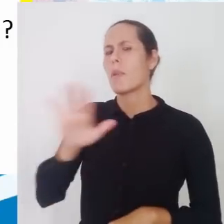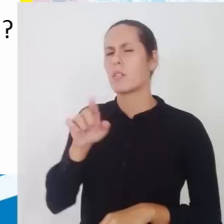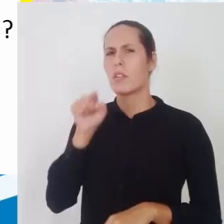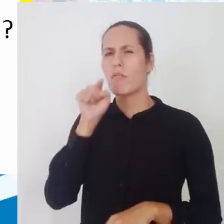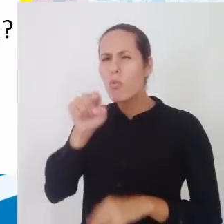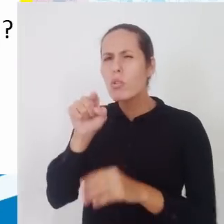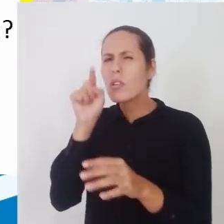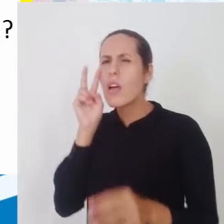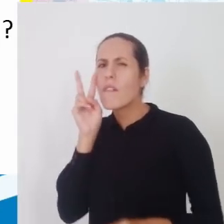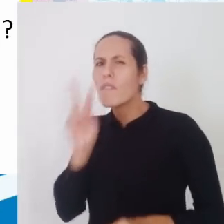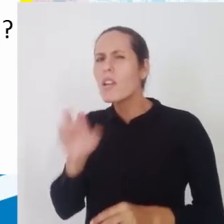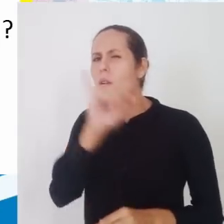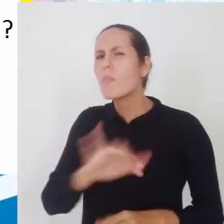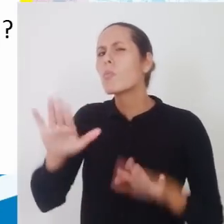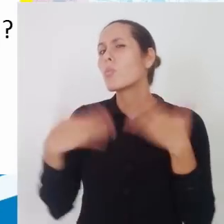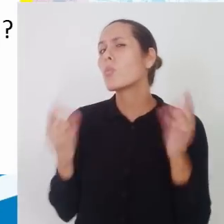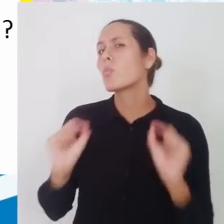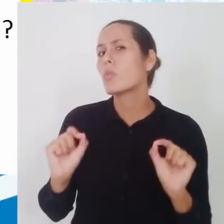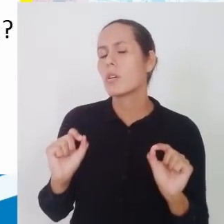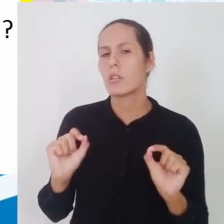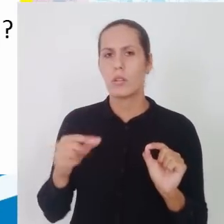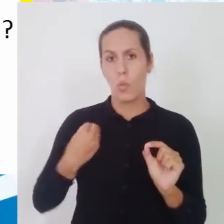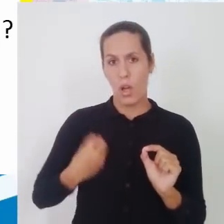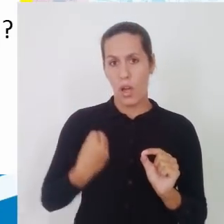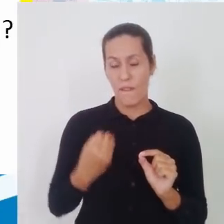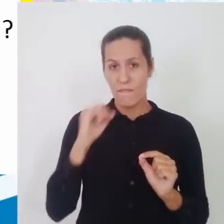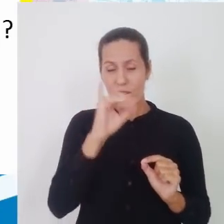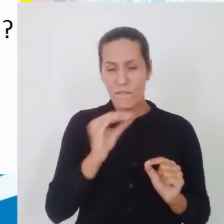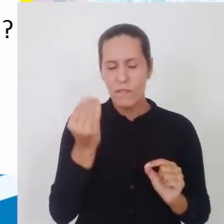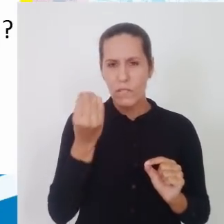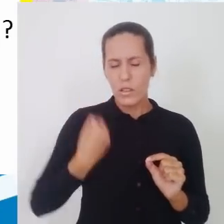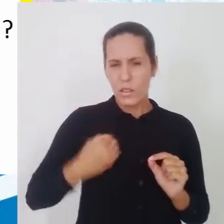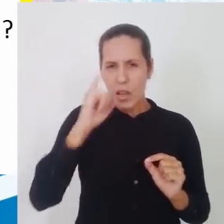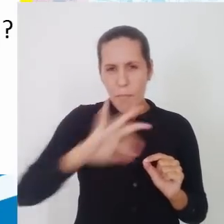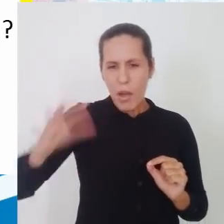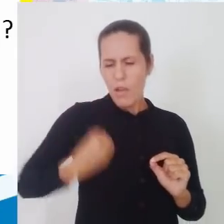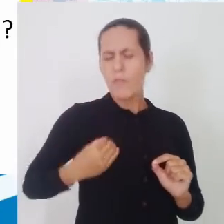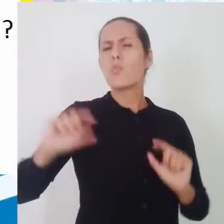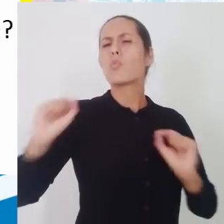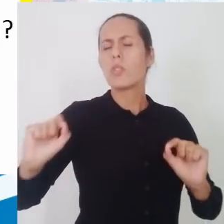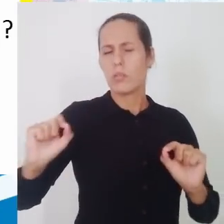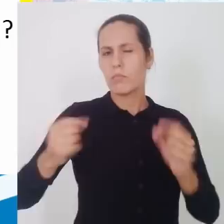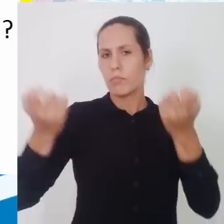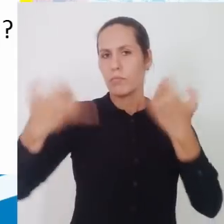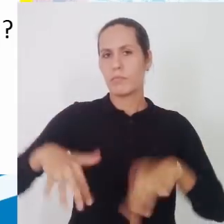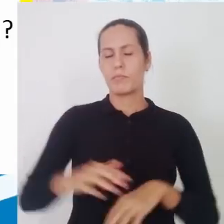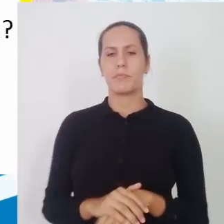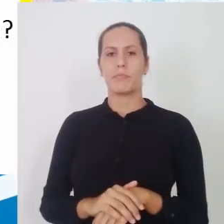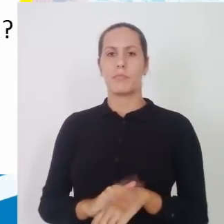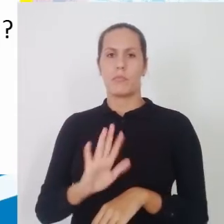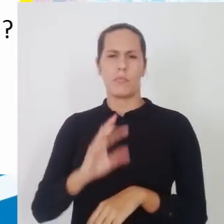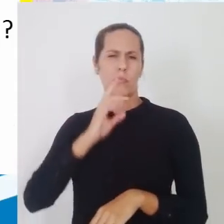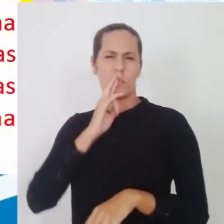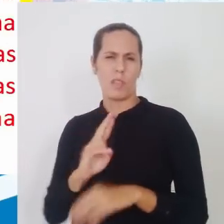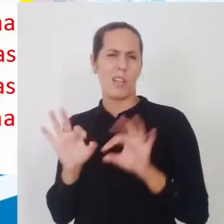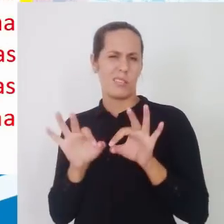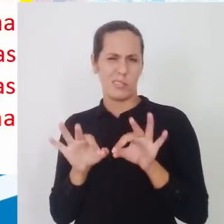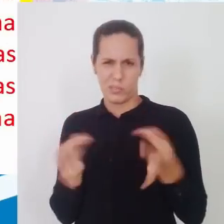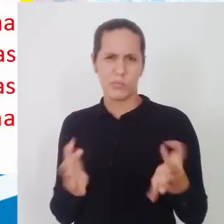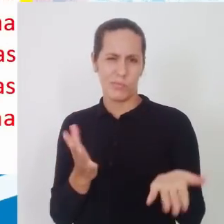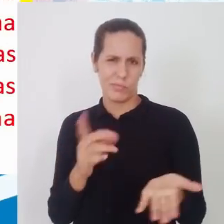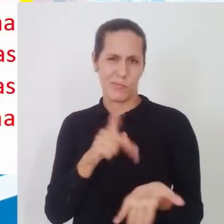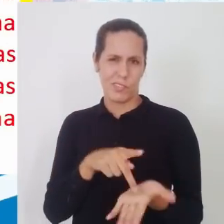que é que você vê que aparece aí? O que tem nessa imagem? O que você vê nessa imagem?